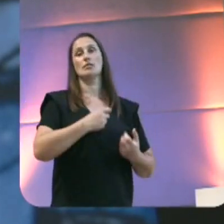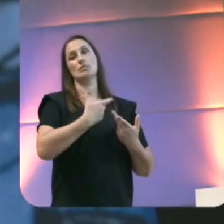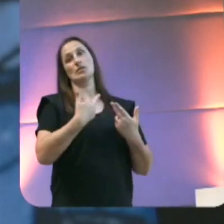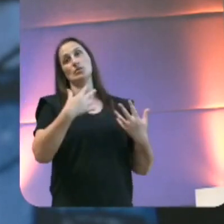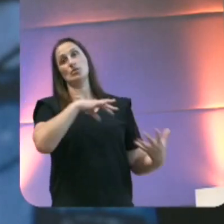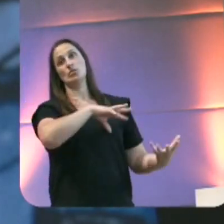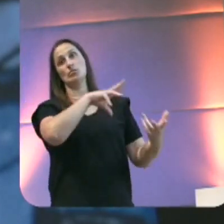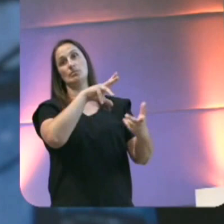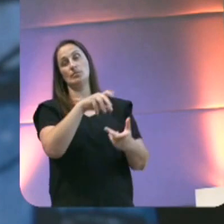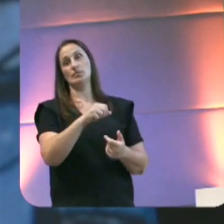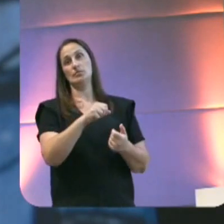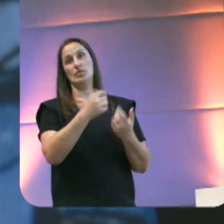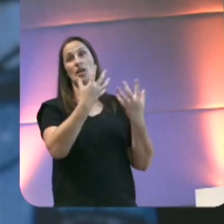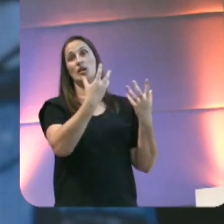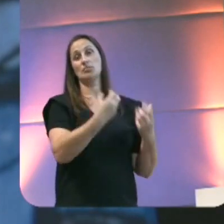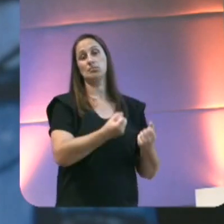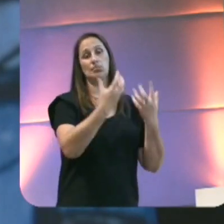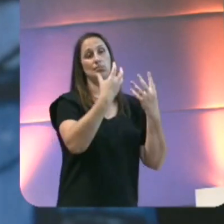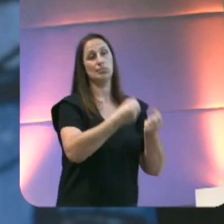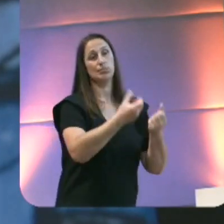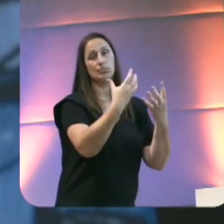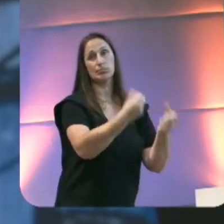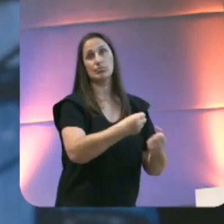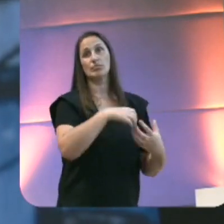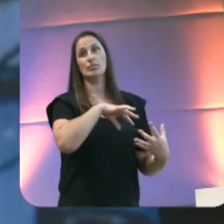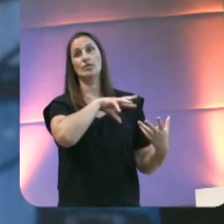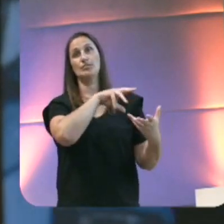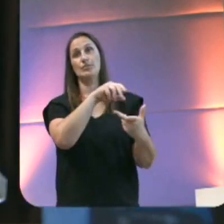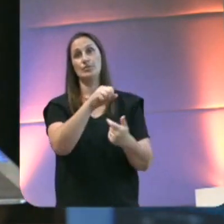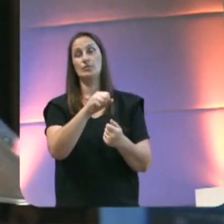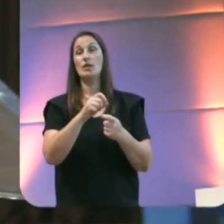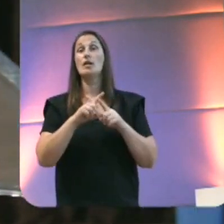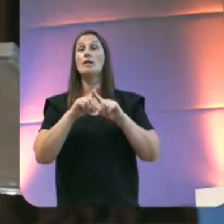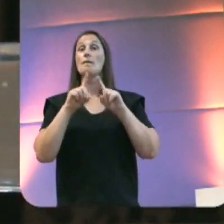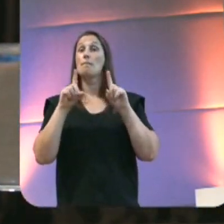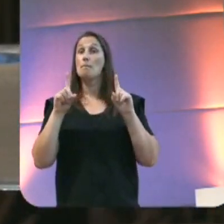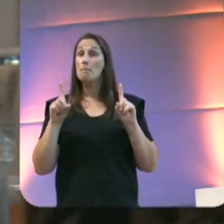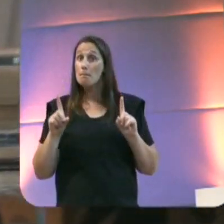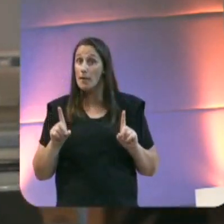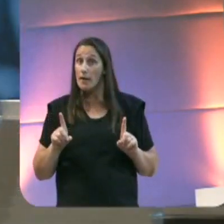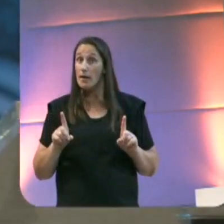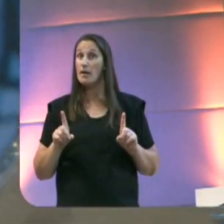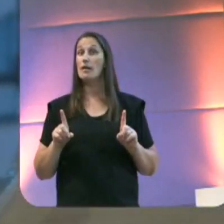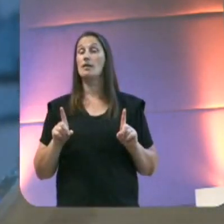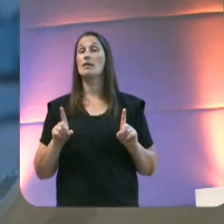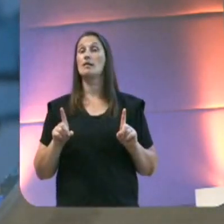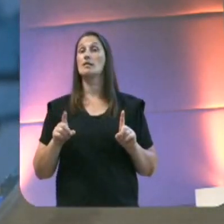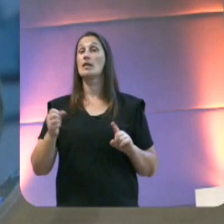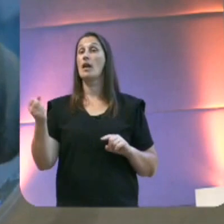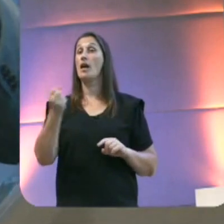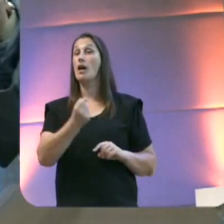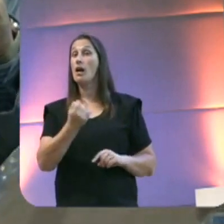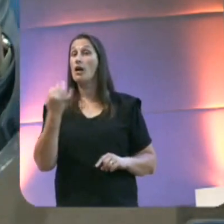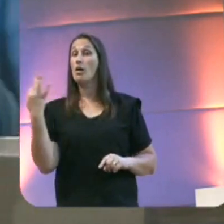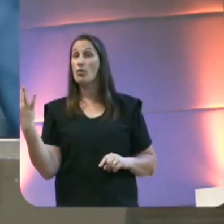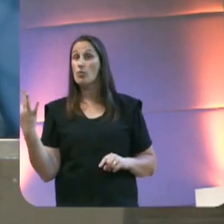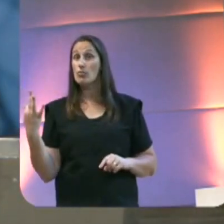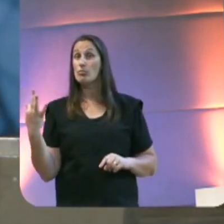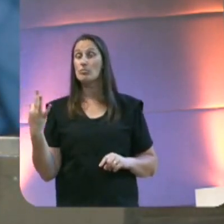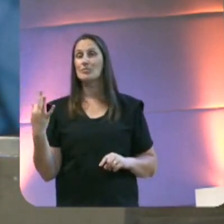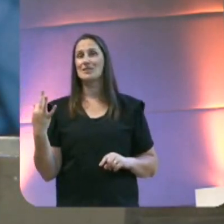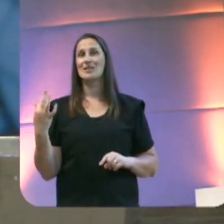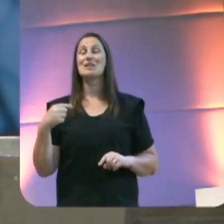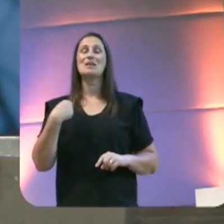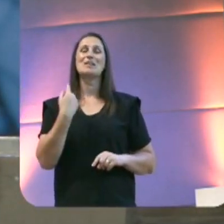que entristecem a Deus. Mas há algumas delas que a gente não quer abrir